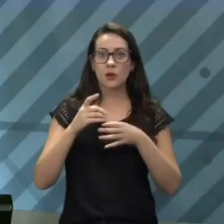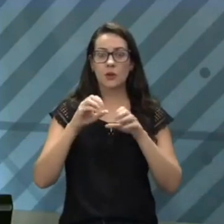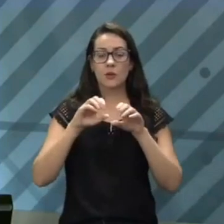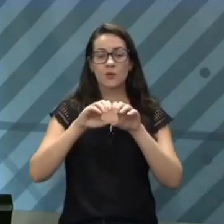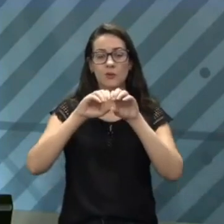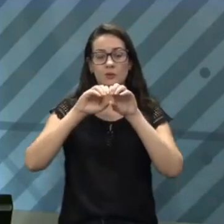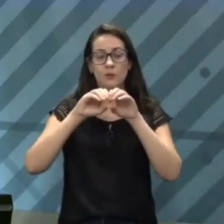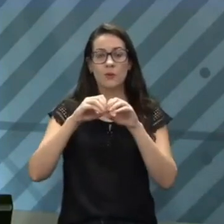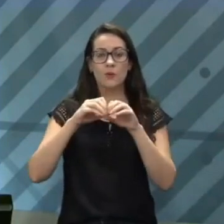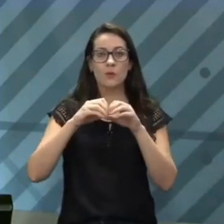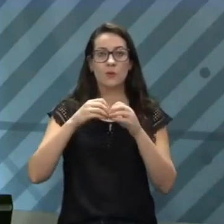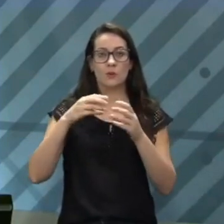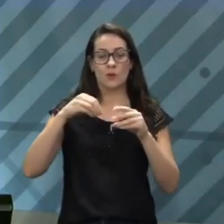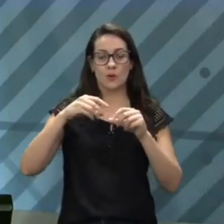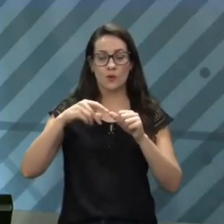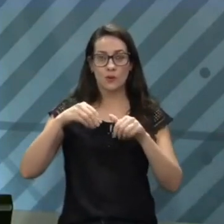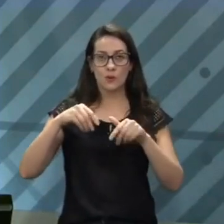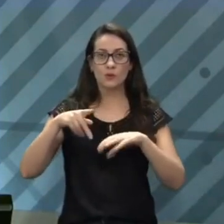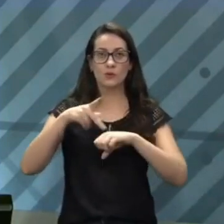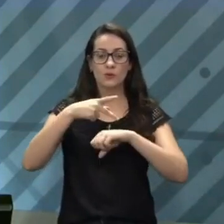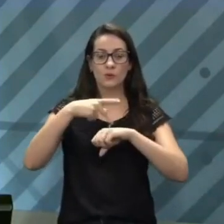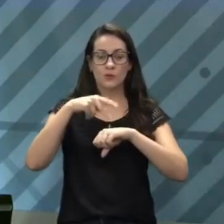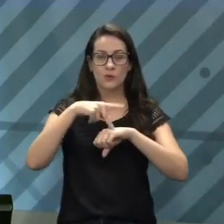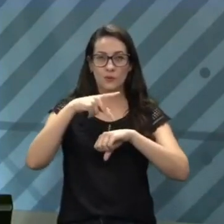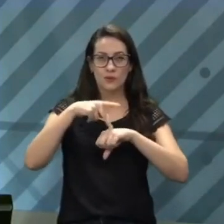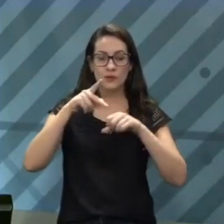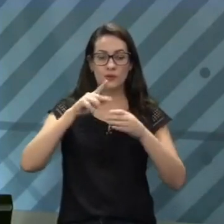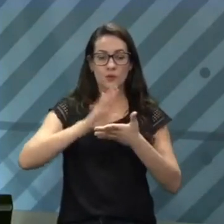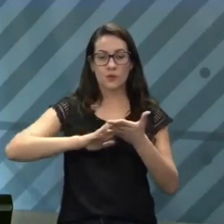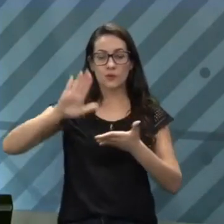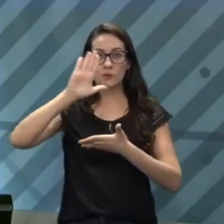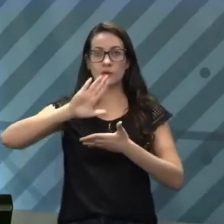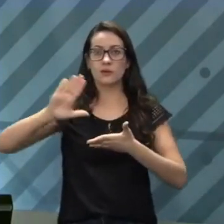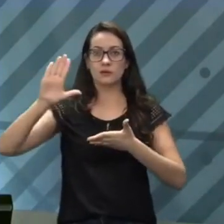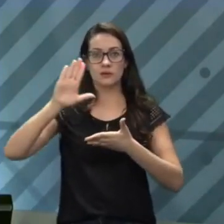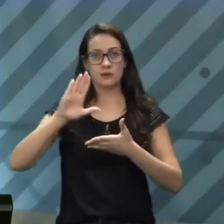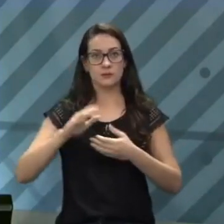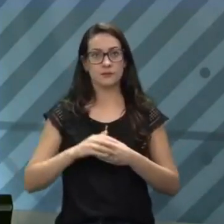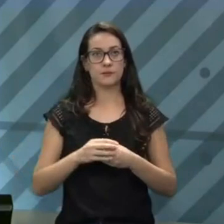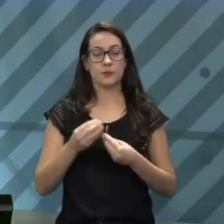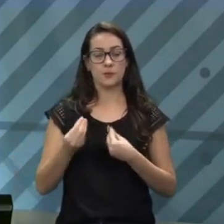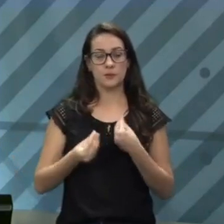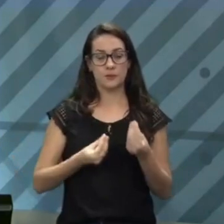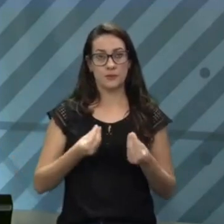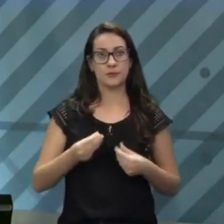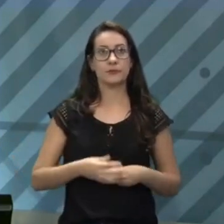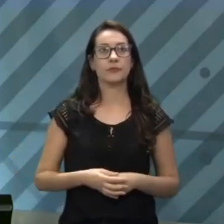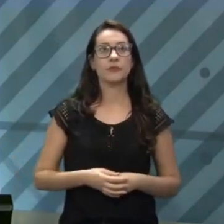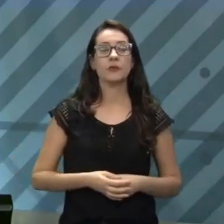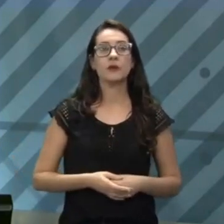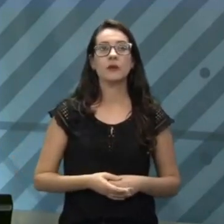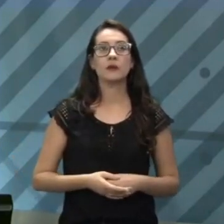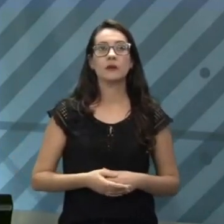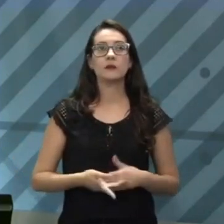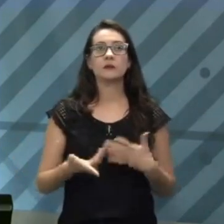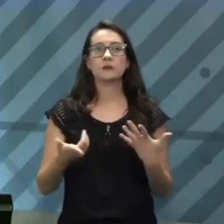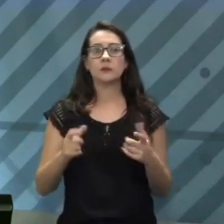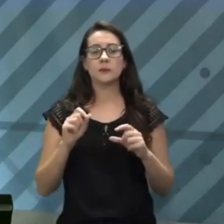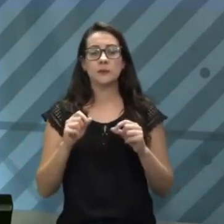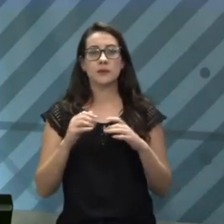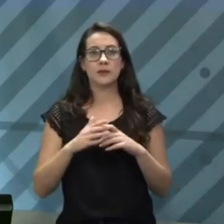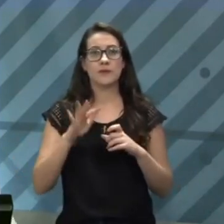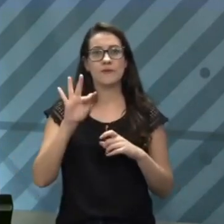sessão, nós vamos ver sobre a decalagem do diagrama de momento fletor. Então, para que a gente faz a decalagem do momento